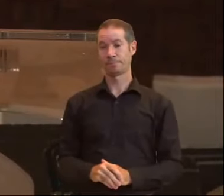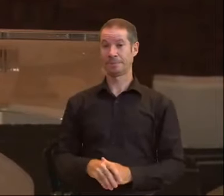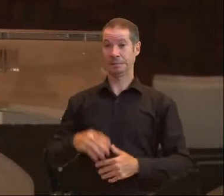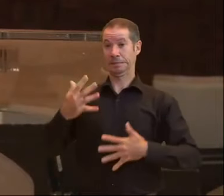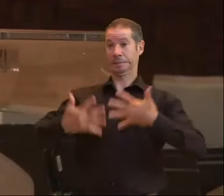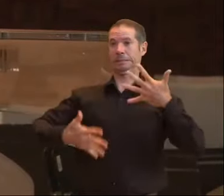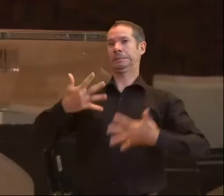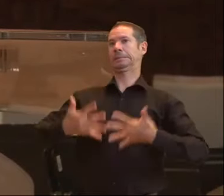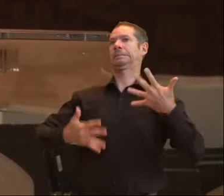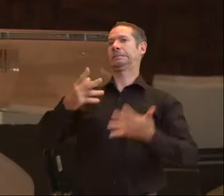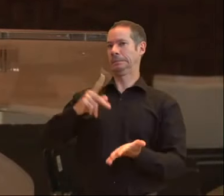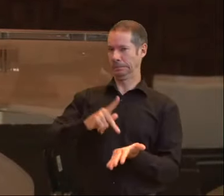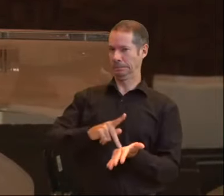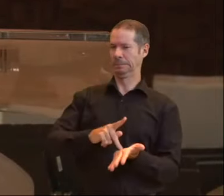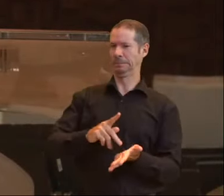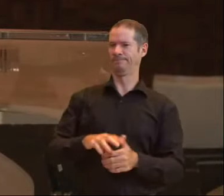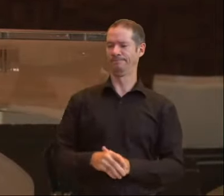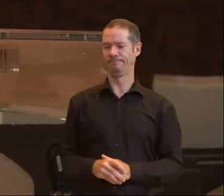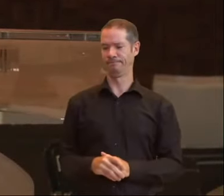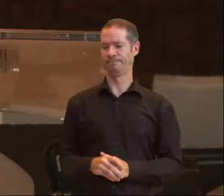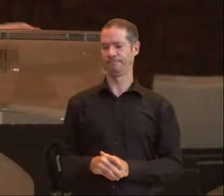Complicado, né?